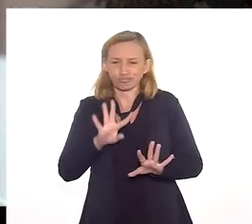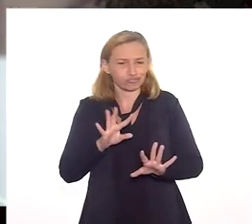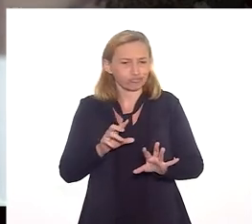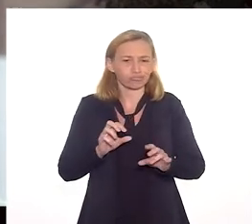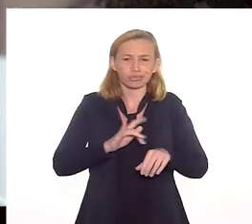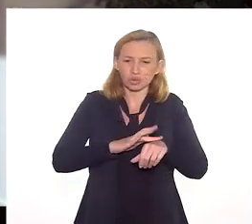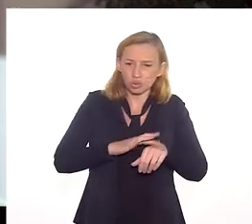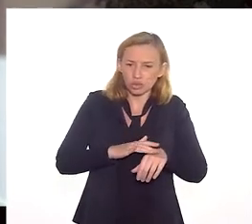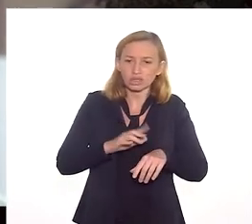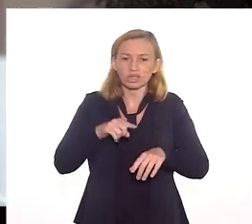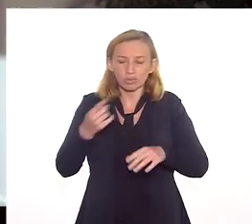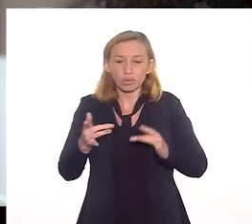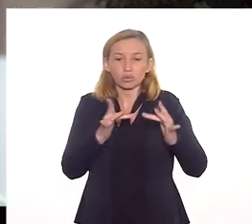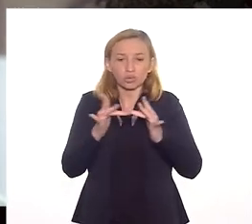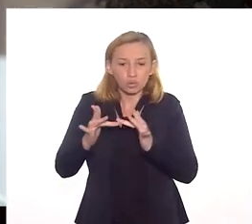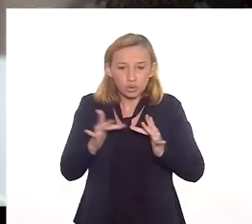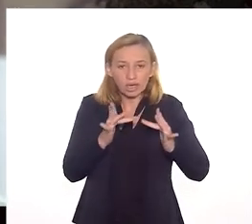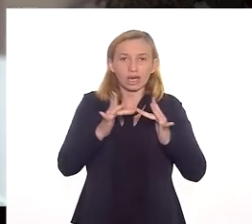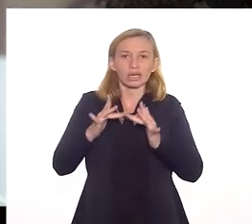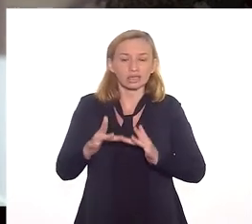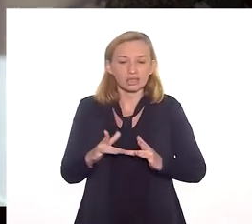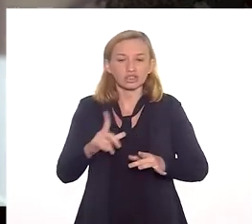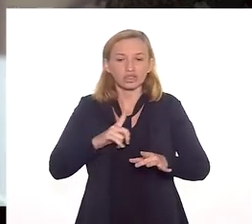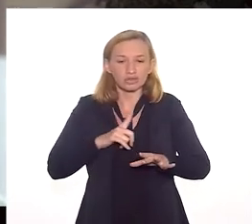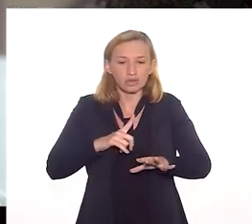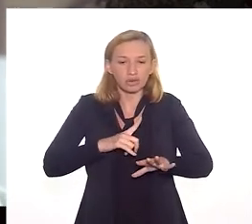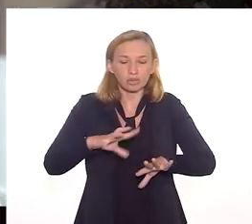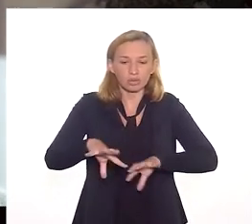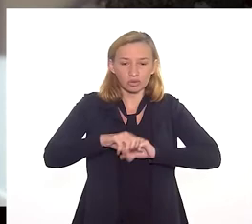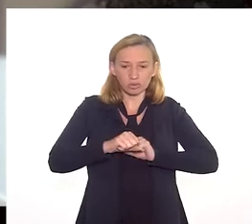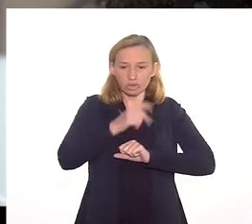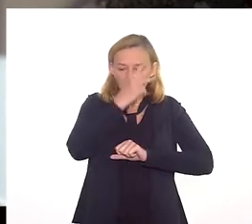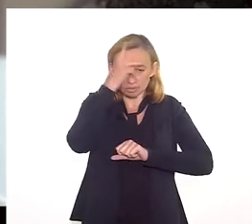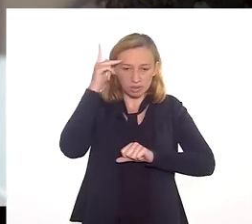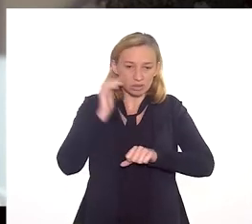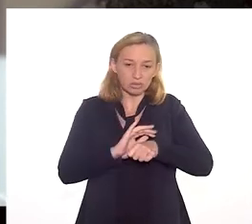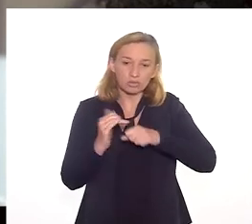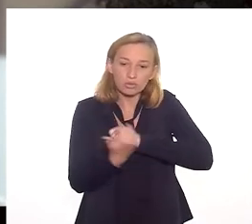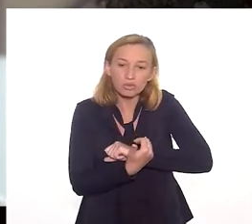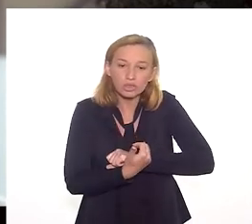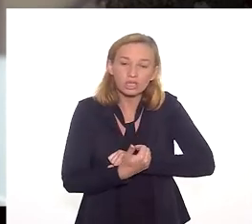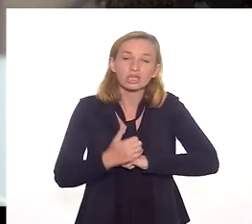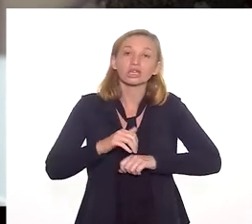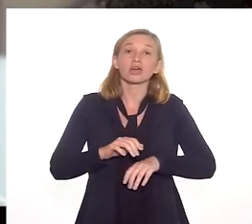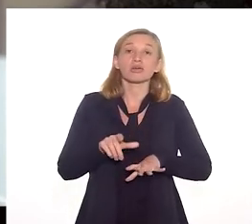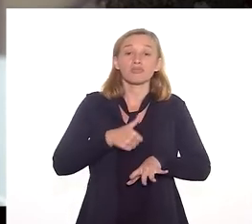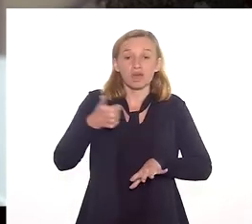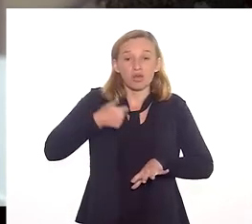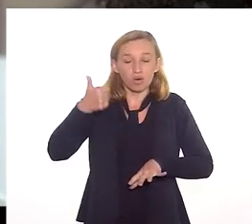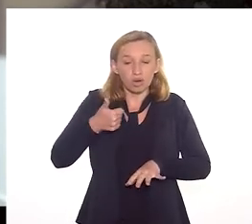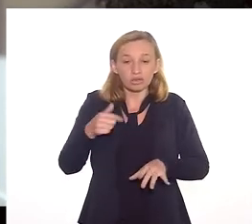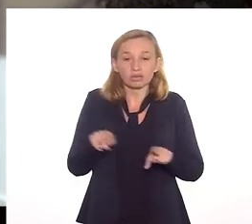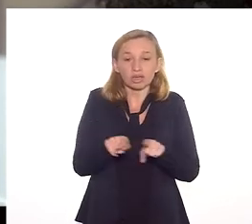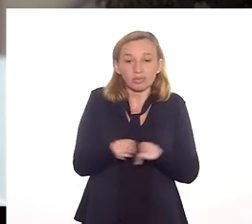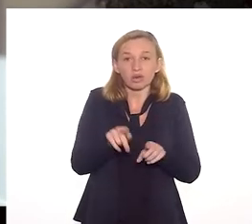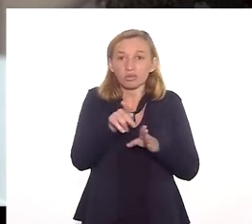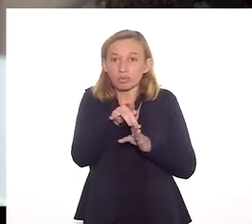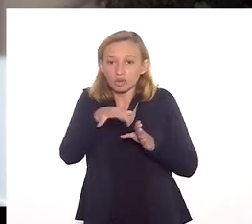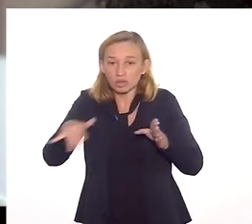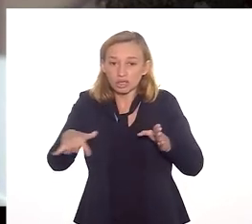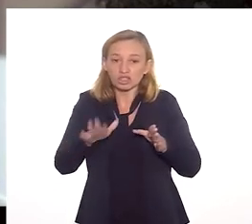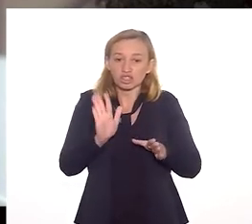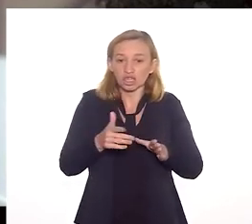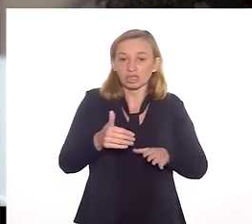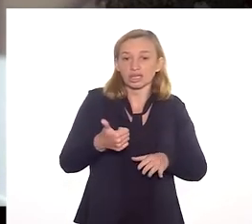doença na medida que a gente foi tomando contato com com as pacientes doentes. A gente pôde também ir melhorando esse protocolo, ele já